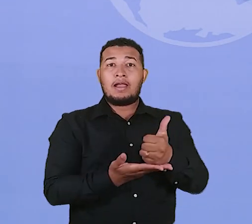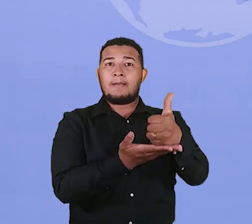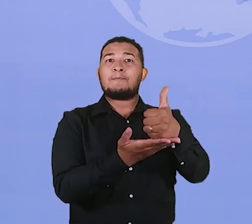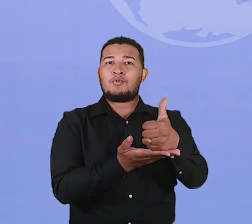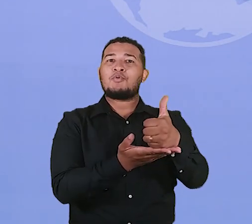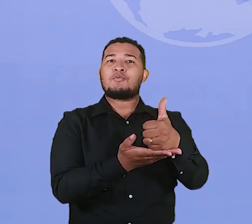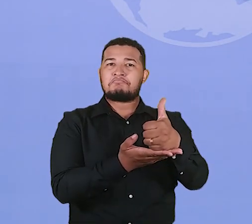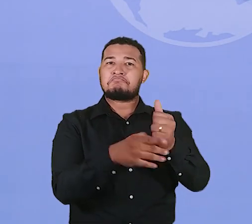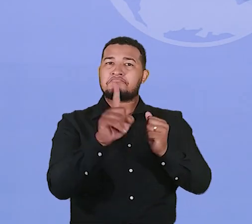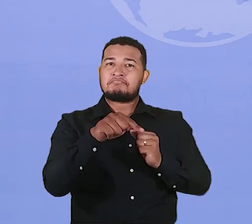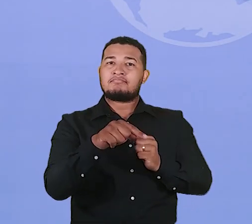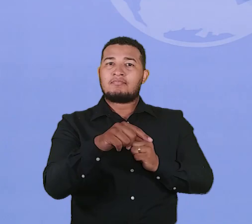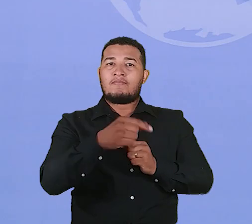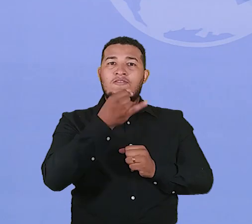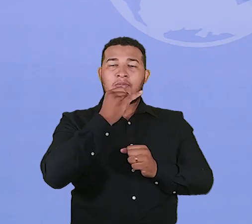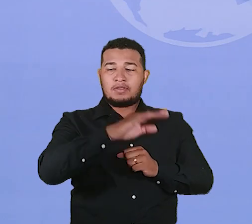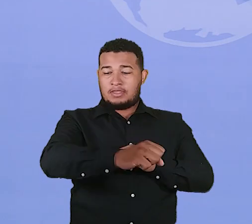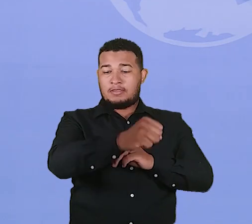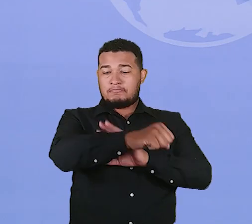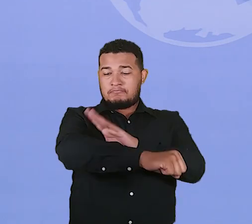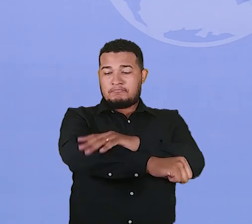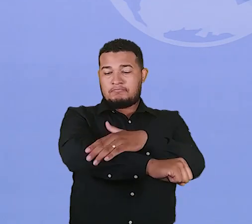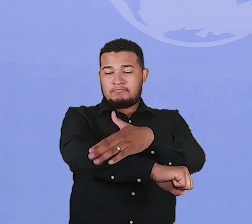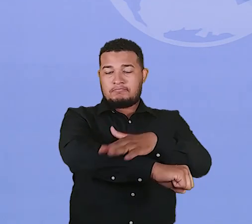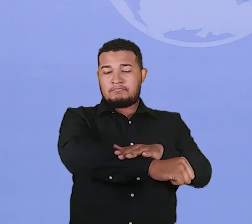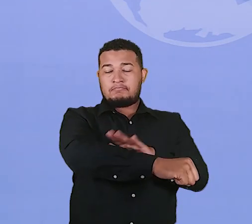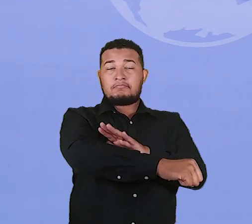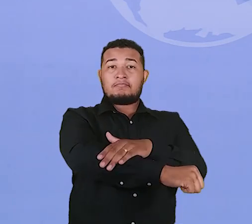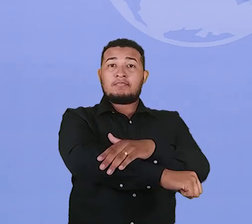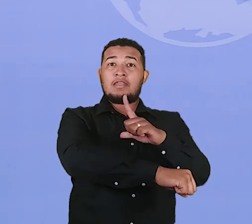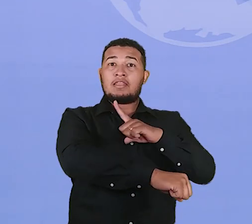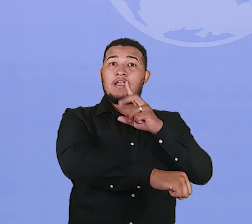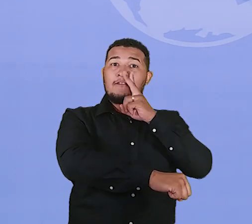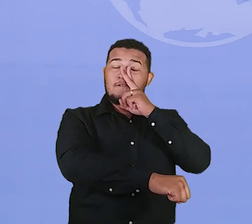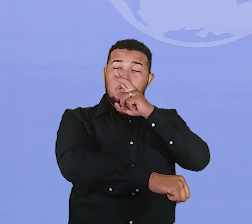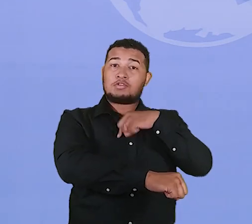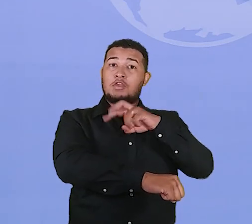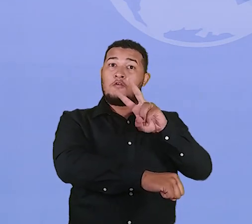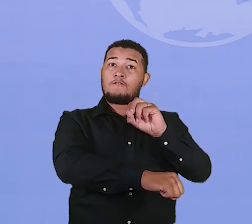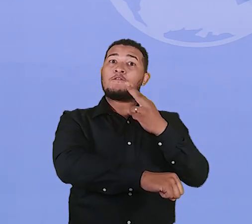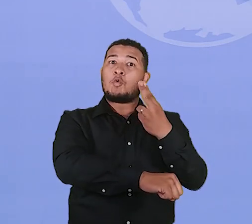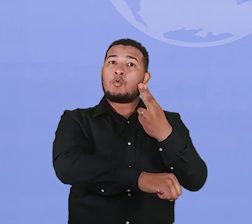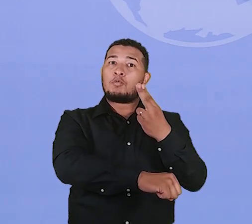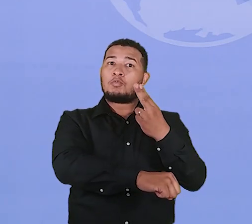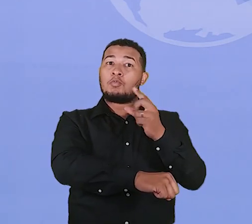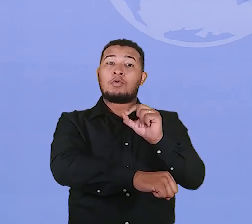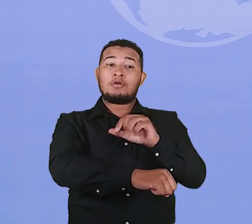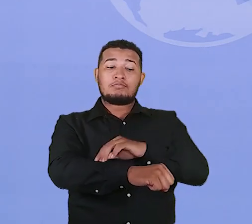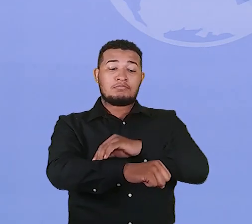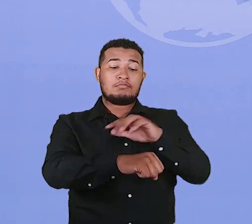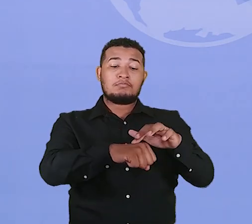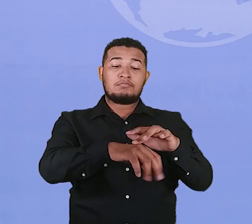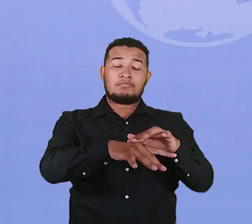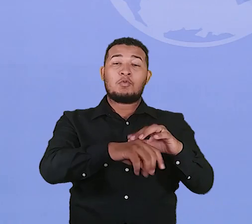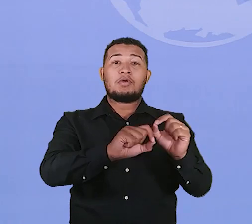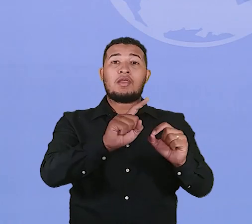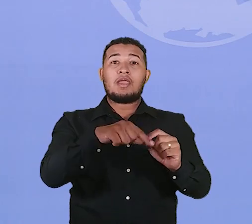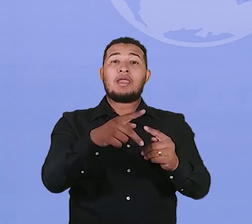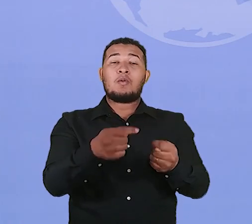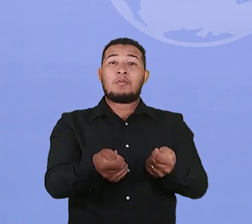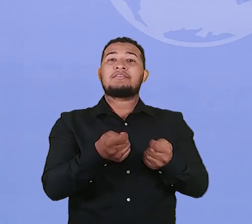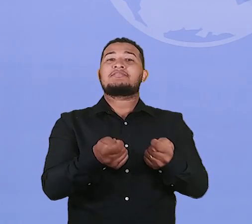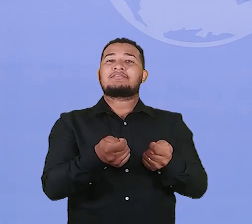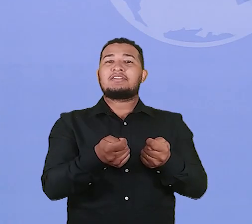ponto de apoio tá aqui no antebraço vai ser a força que você vai vencer e na ponta vai ser